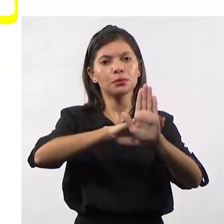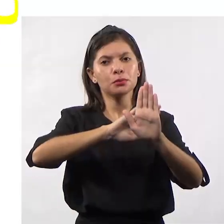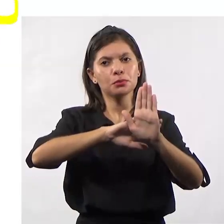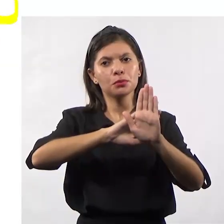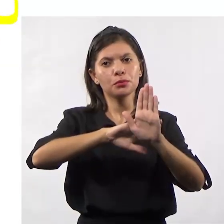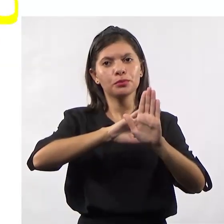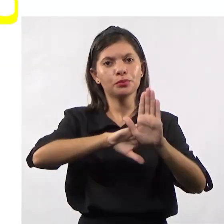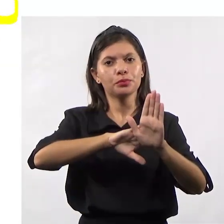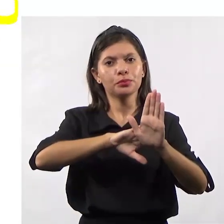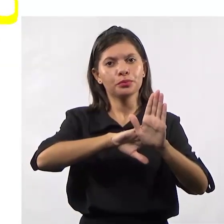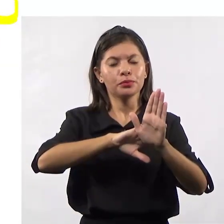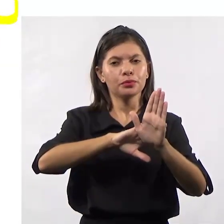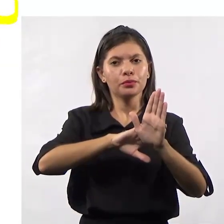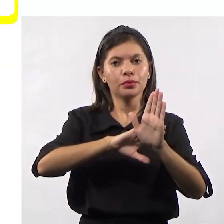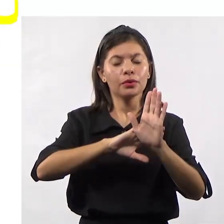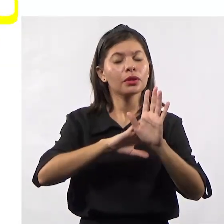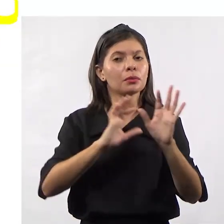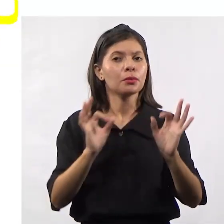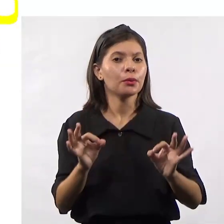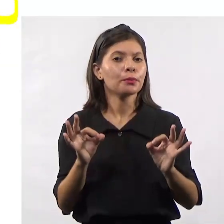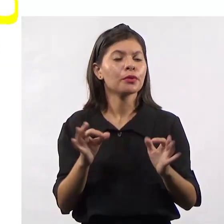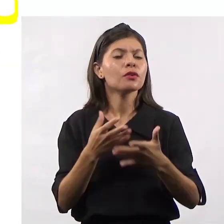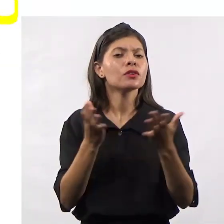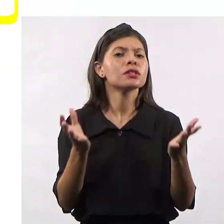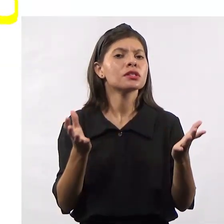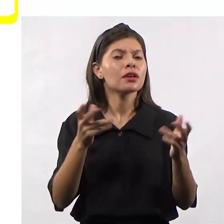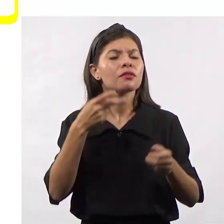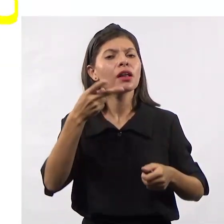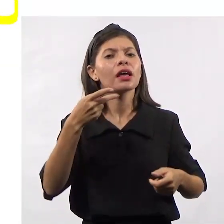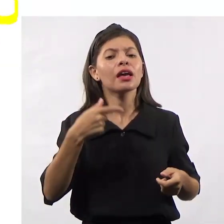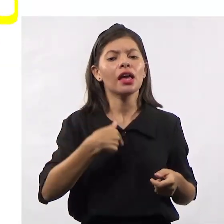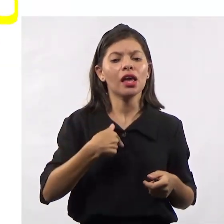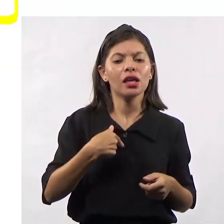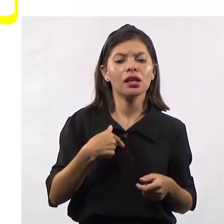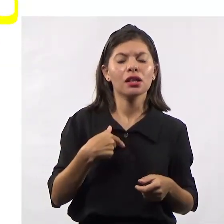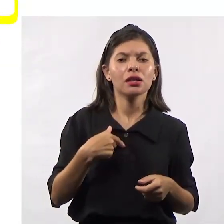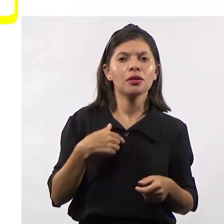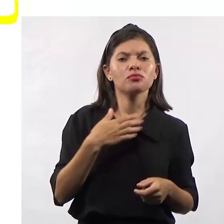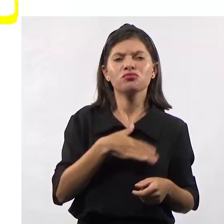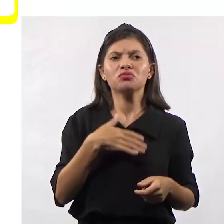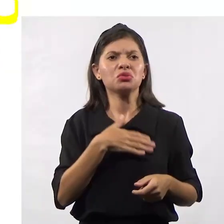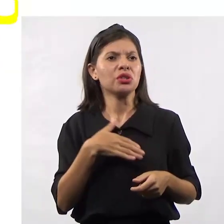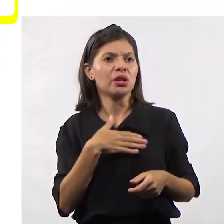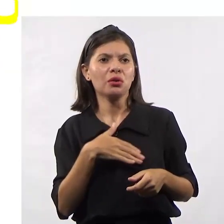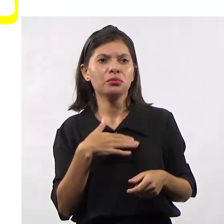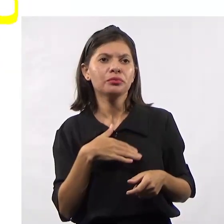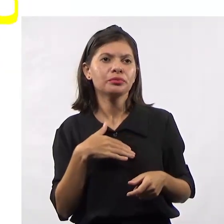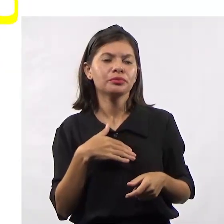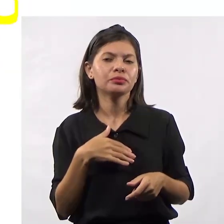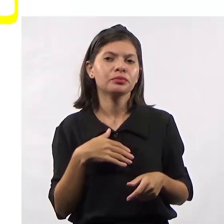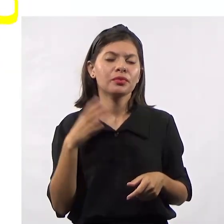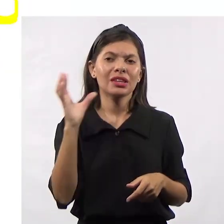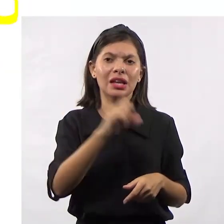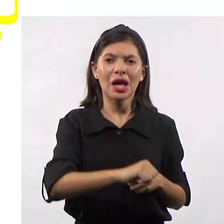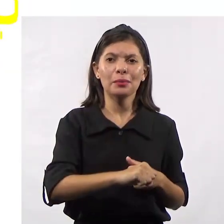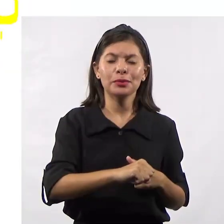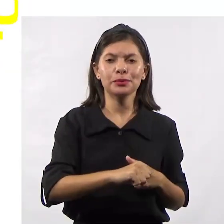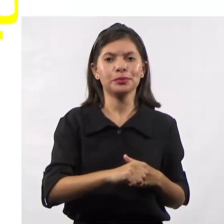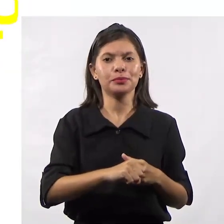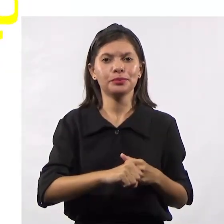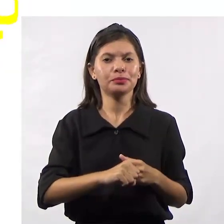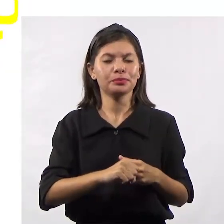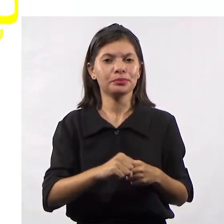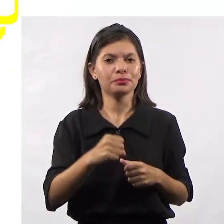das propostas, habilitação ou inabilitação, tá bom? Então, o que você fala? Ei, tô indignado. Imediatamente.